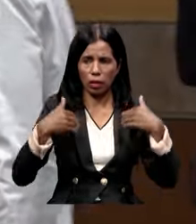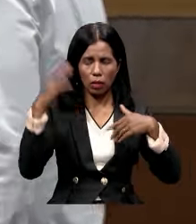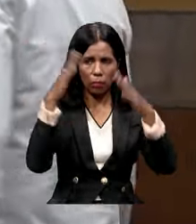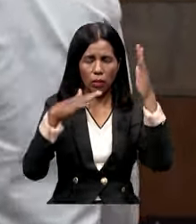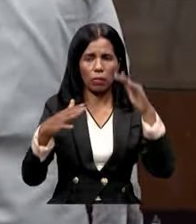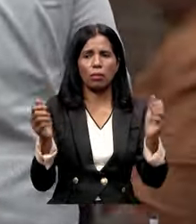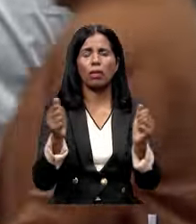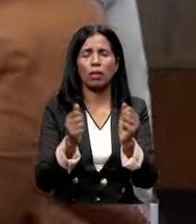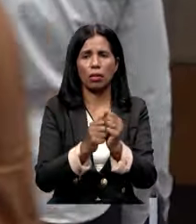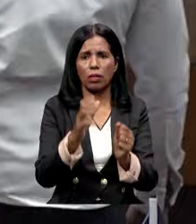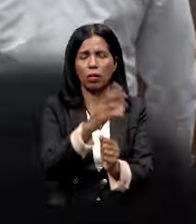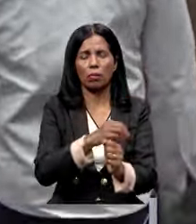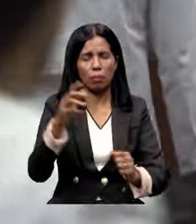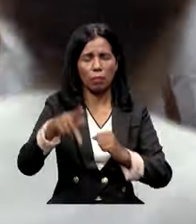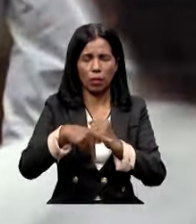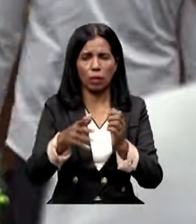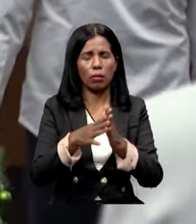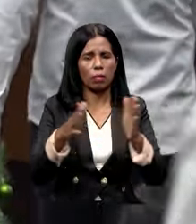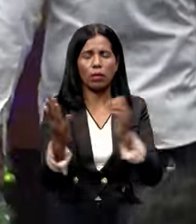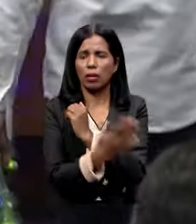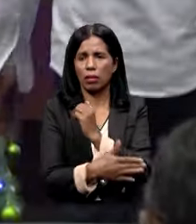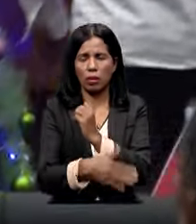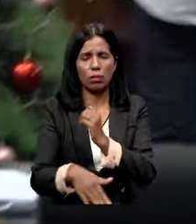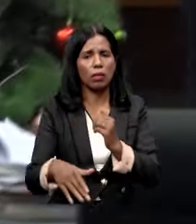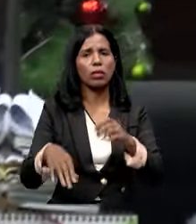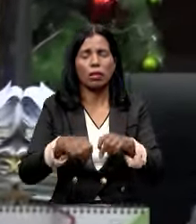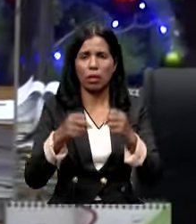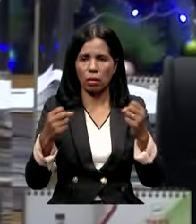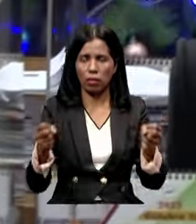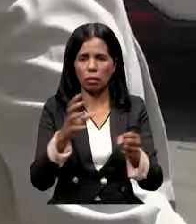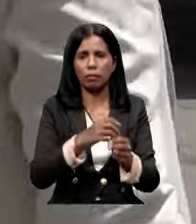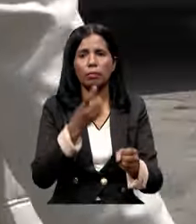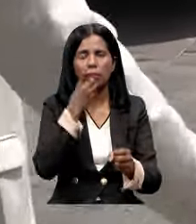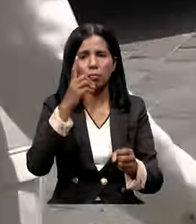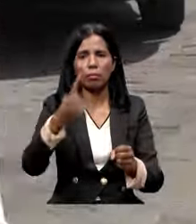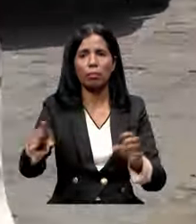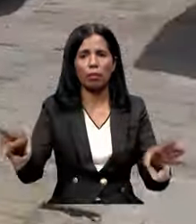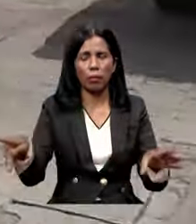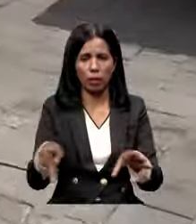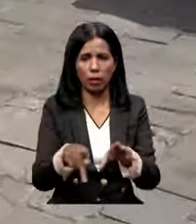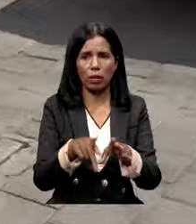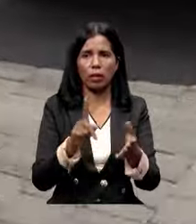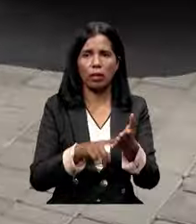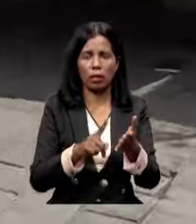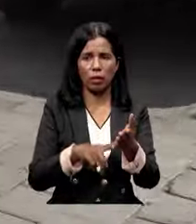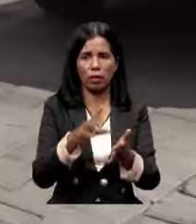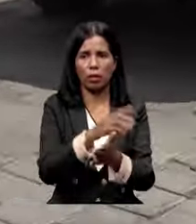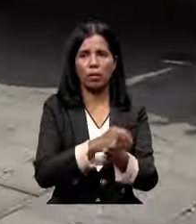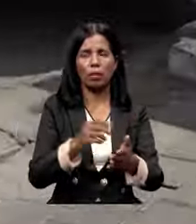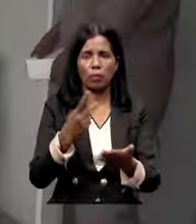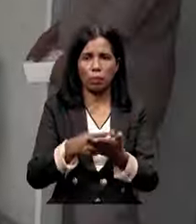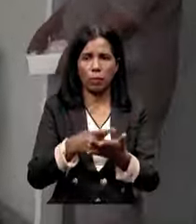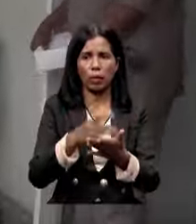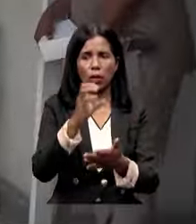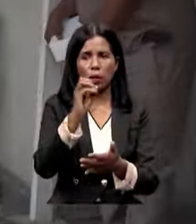entre interorgânico na saun seirahun. Declaração né, Maria Alkatiri hatou ba inhira participe a debate final global proposto orçamento